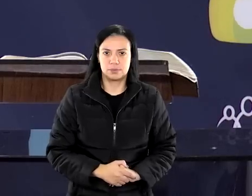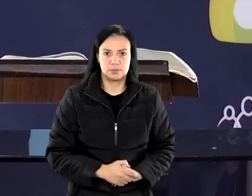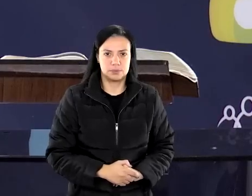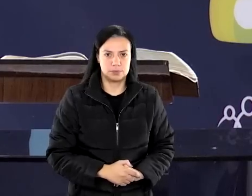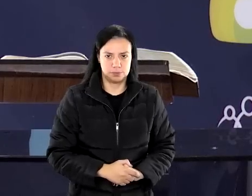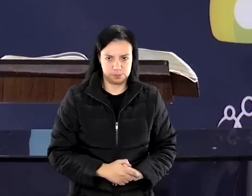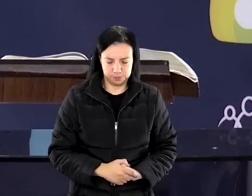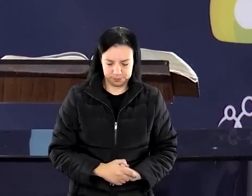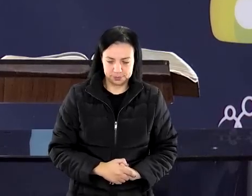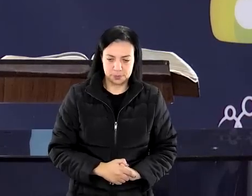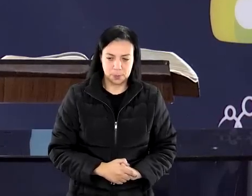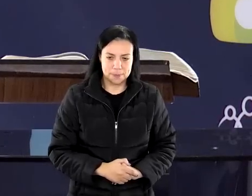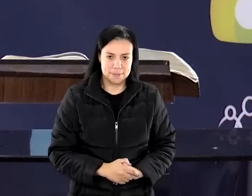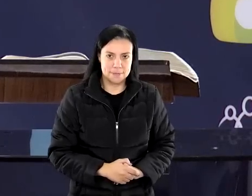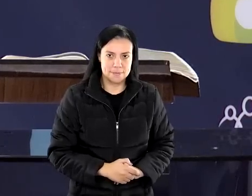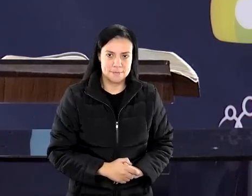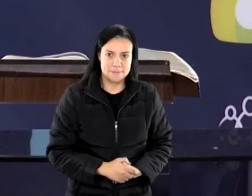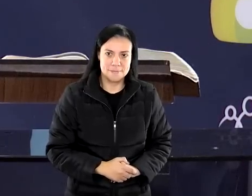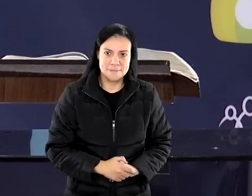É o seguinte.